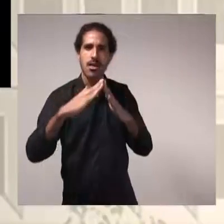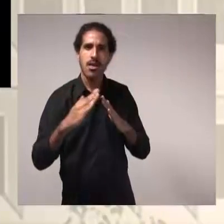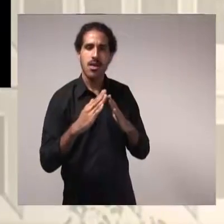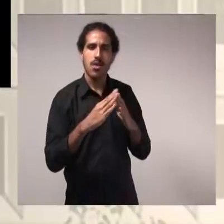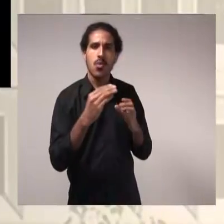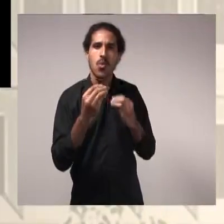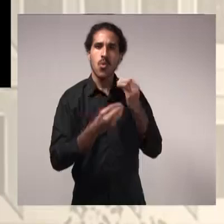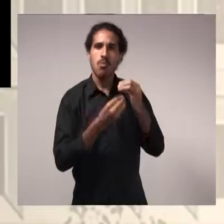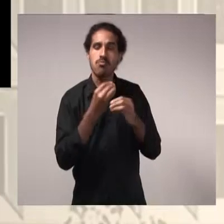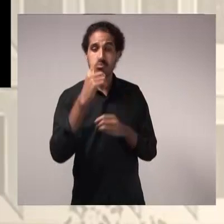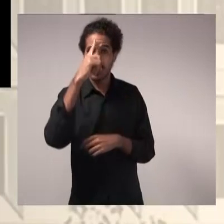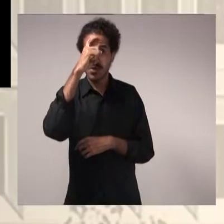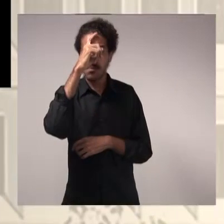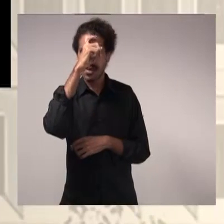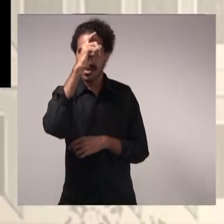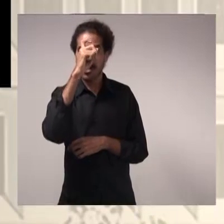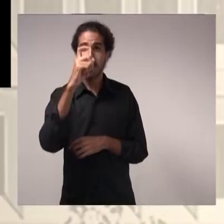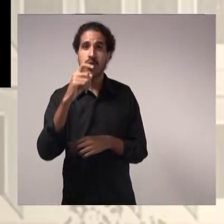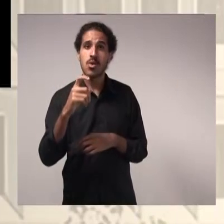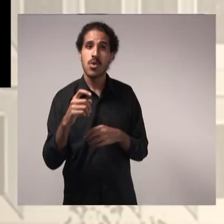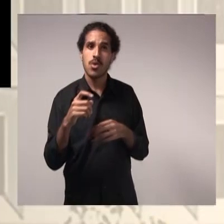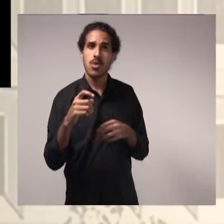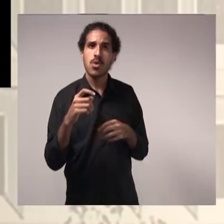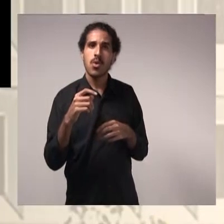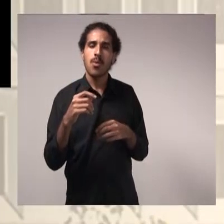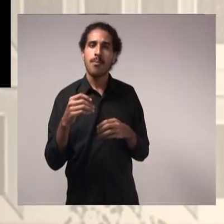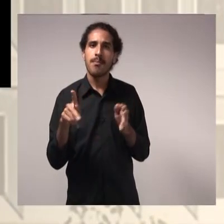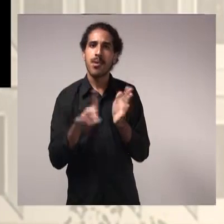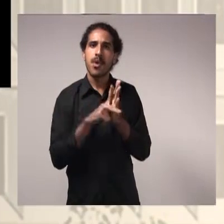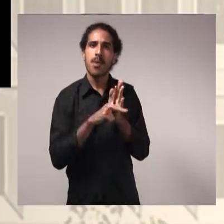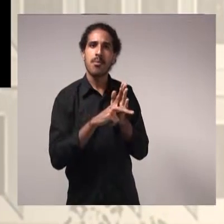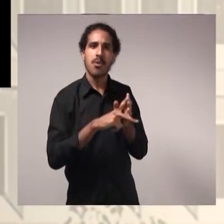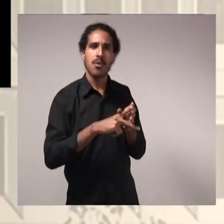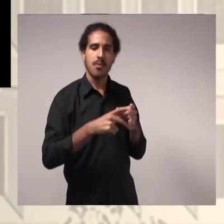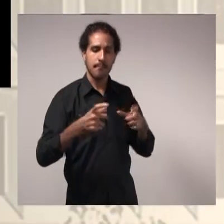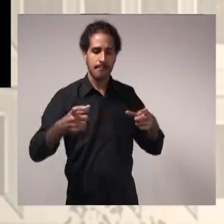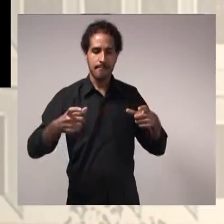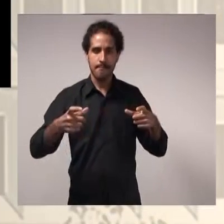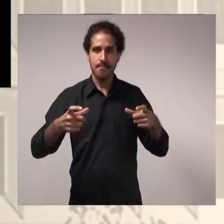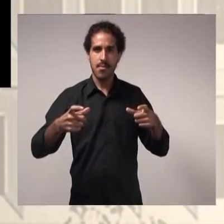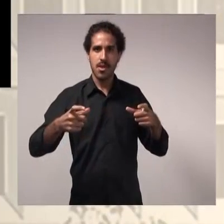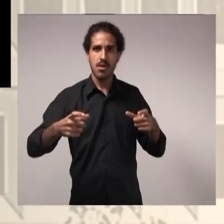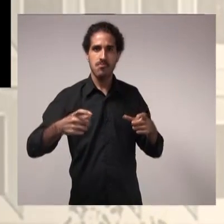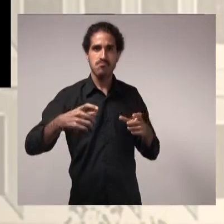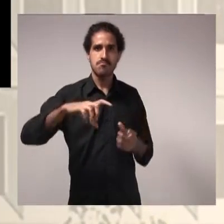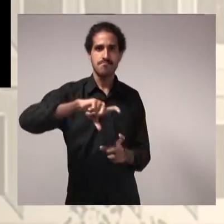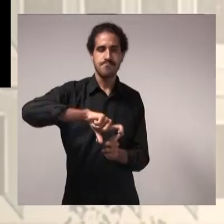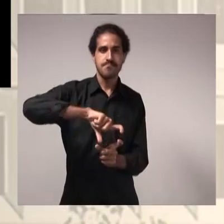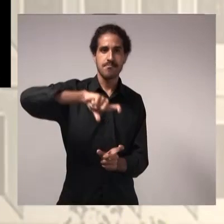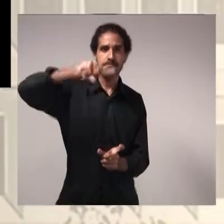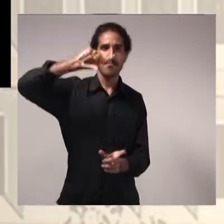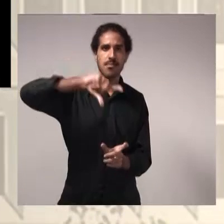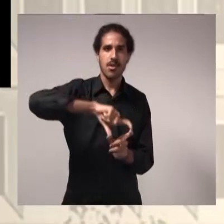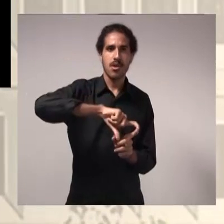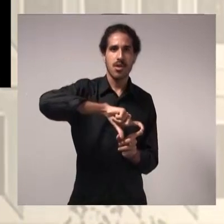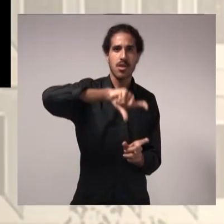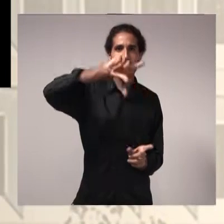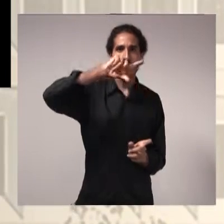com esse hospital em que os blocos, os 21 blocos, são escalonados, formando